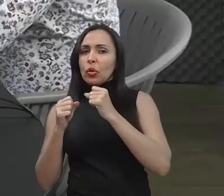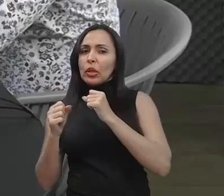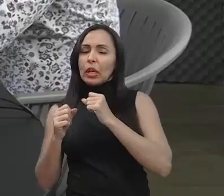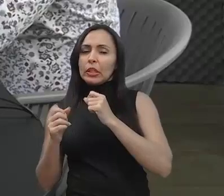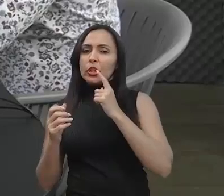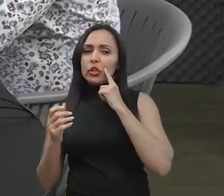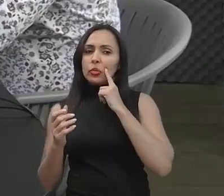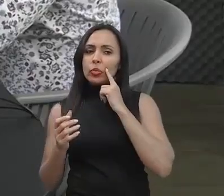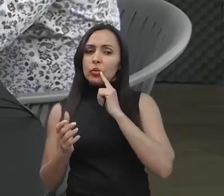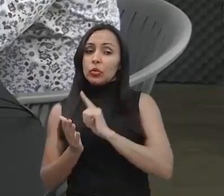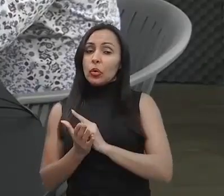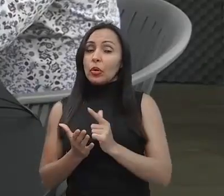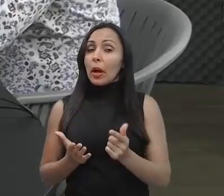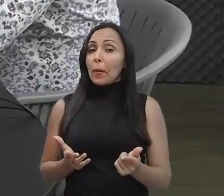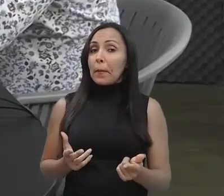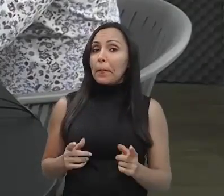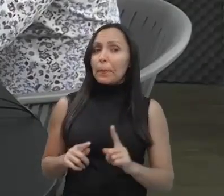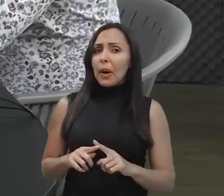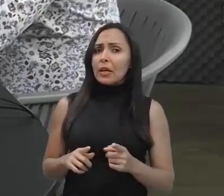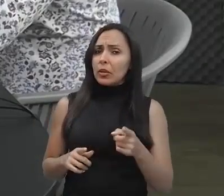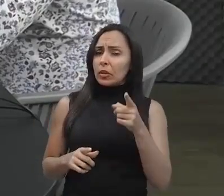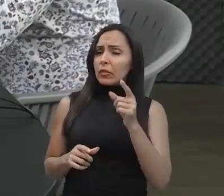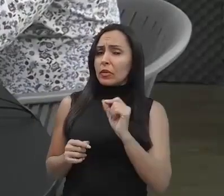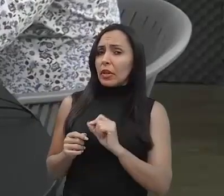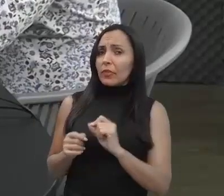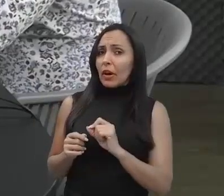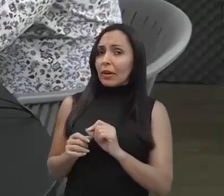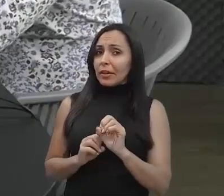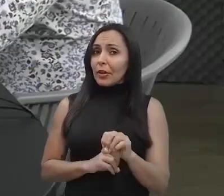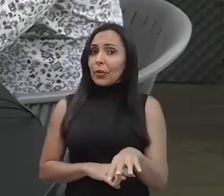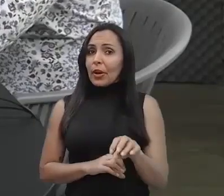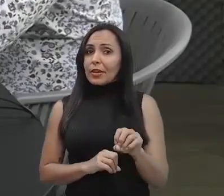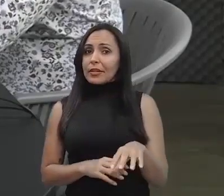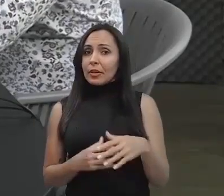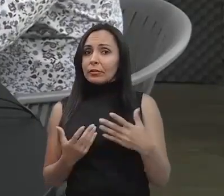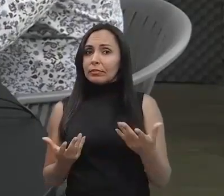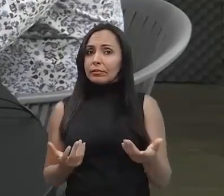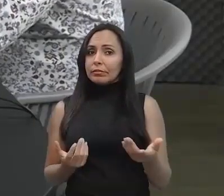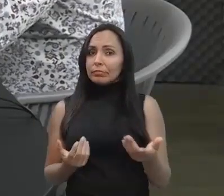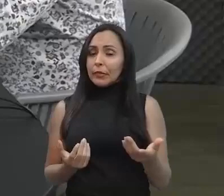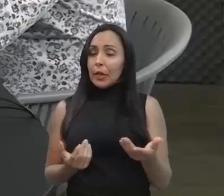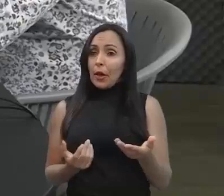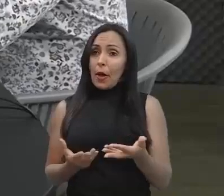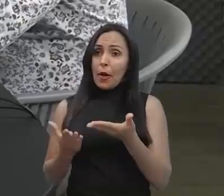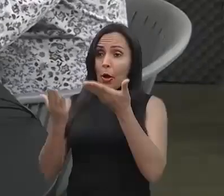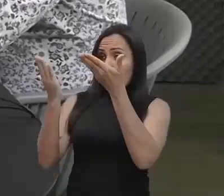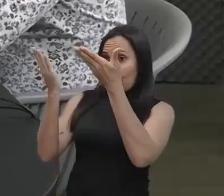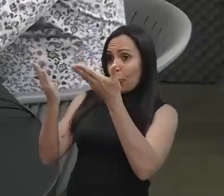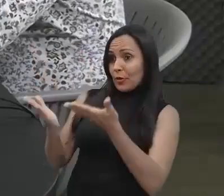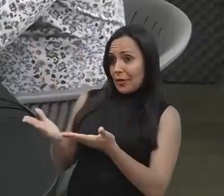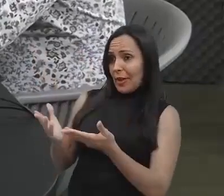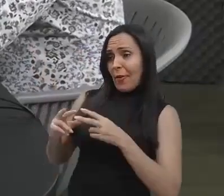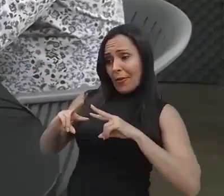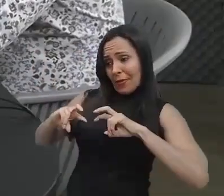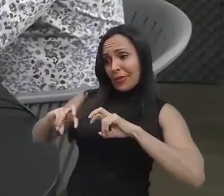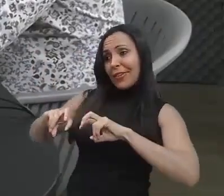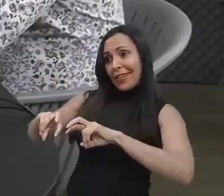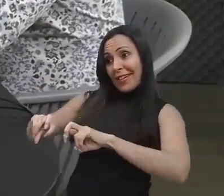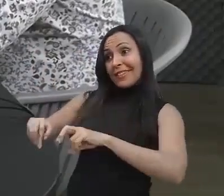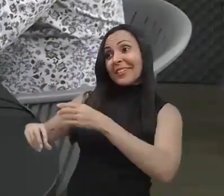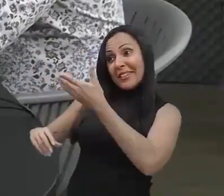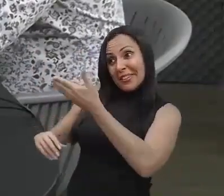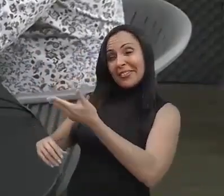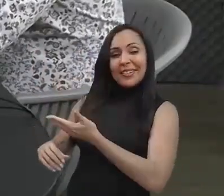mas é é é o que você faz na educação né você você é uma uma investigativa né e jornalista